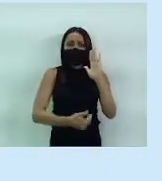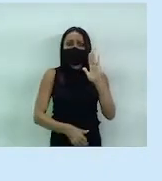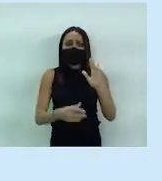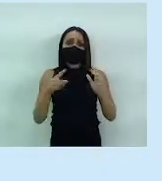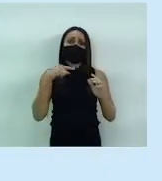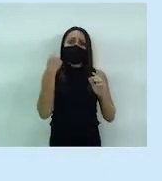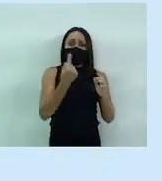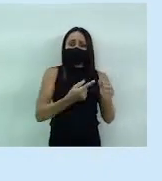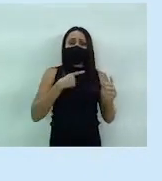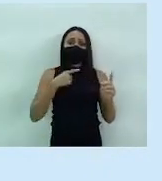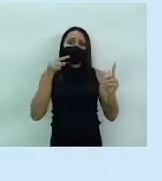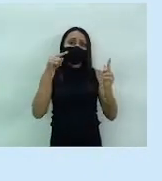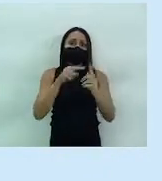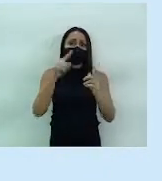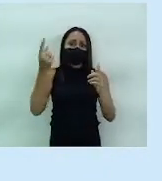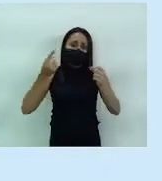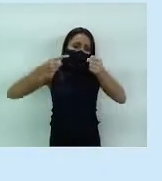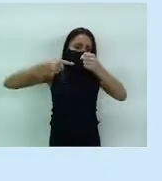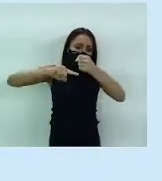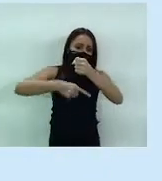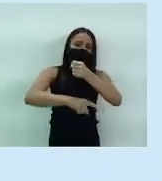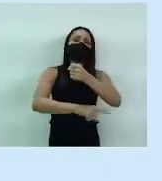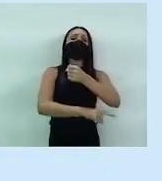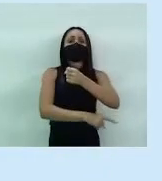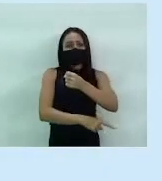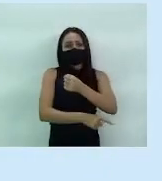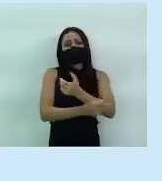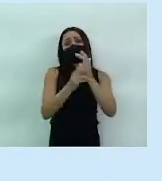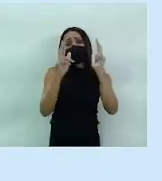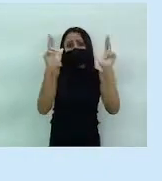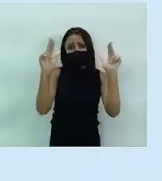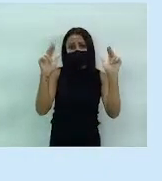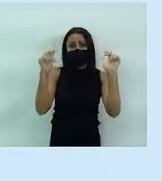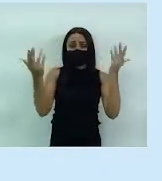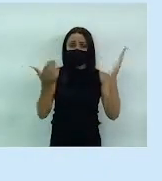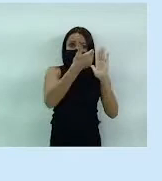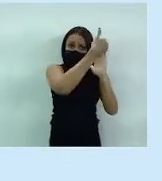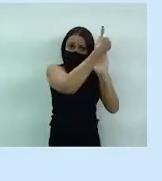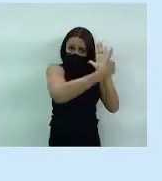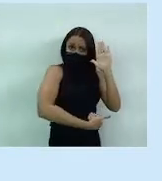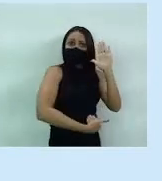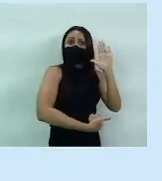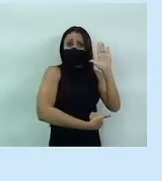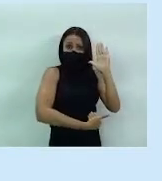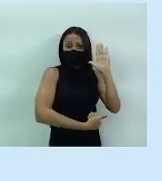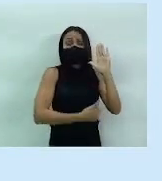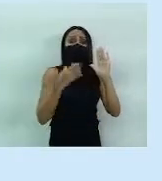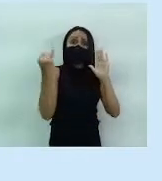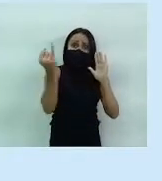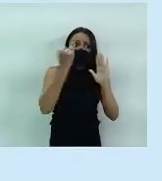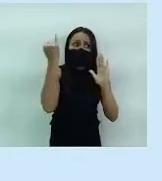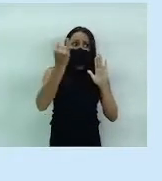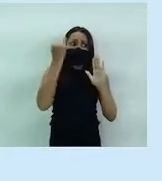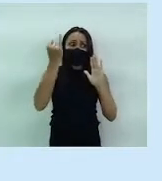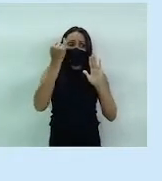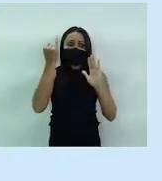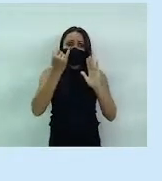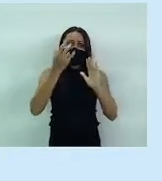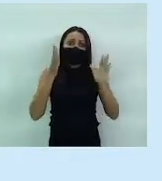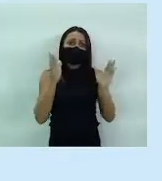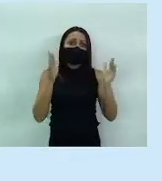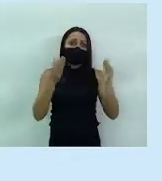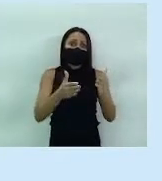tem como objetivo se aprofundar em relação a esse documento, que é um documento muito importante no que se refere